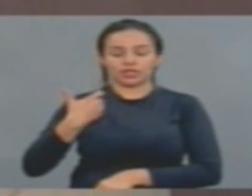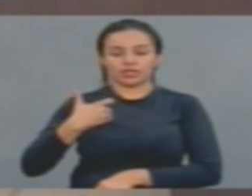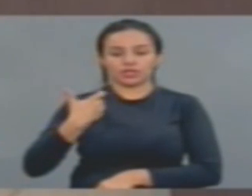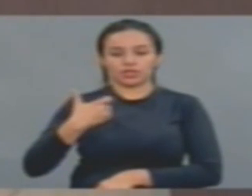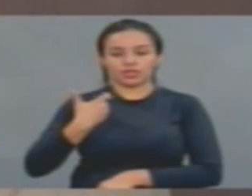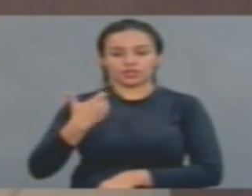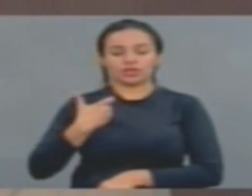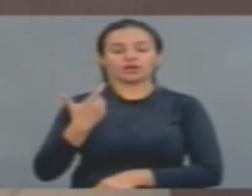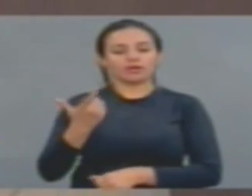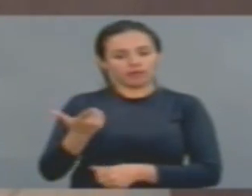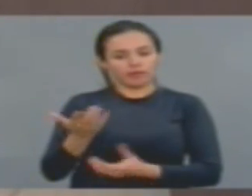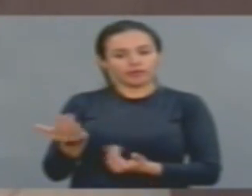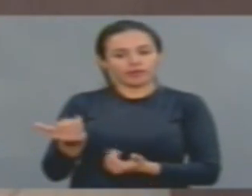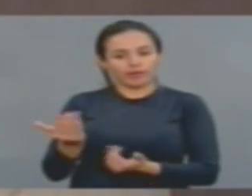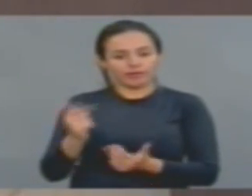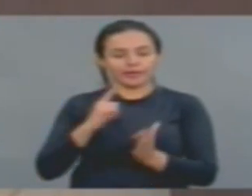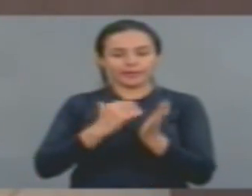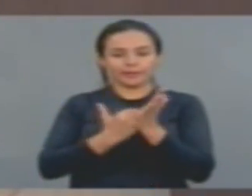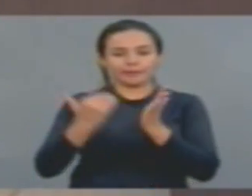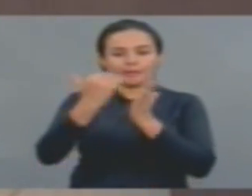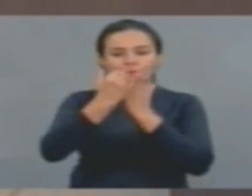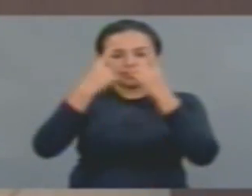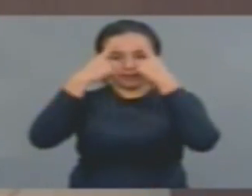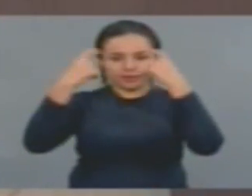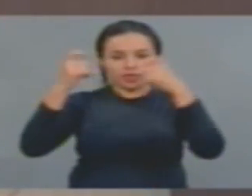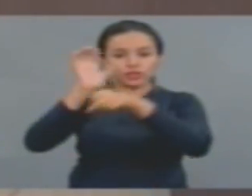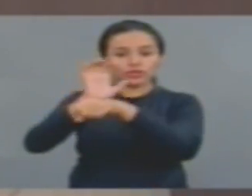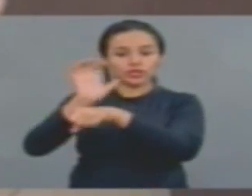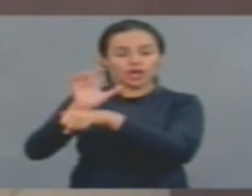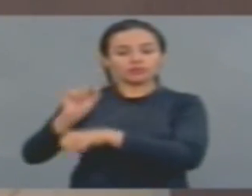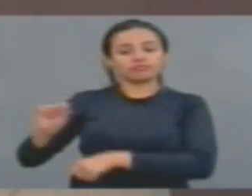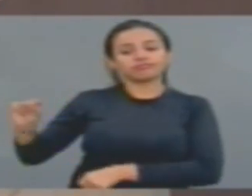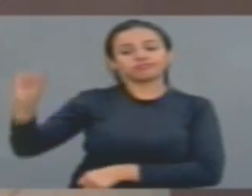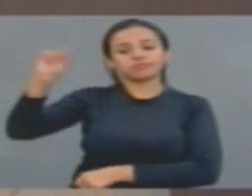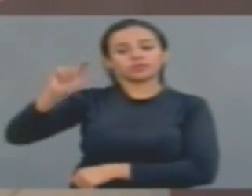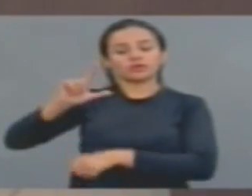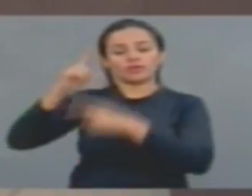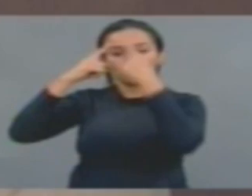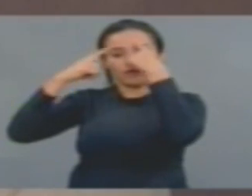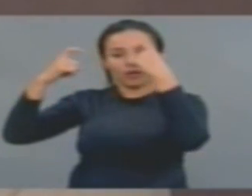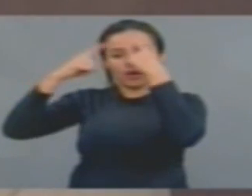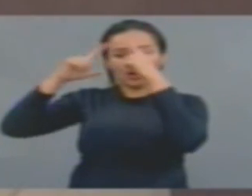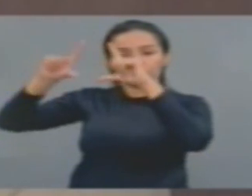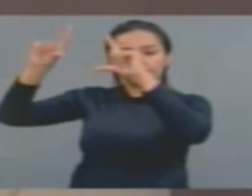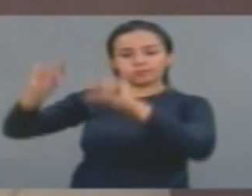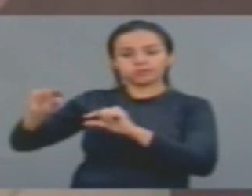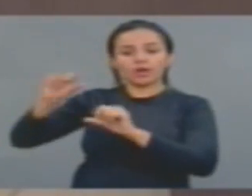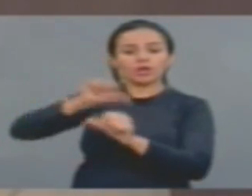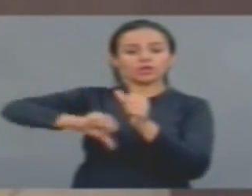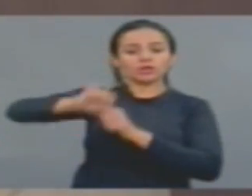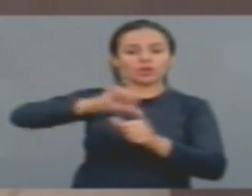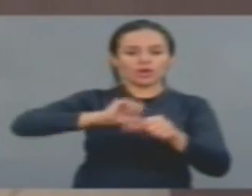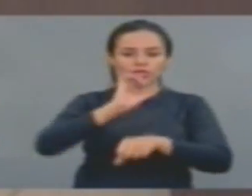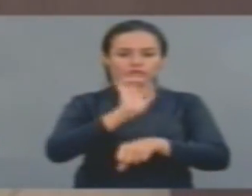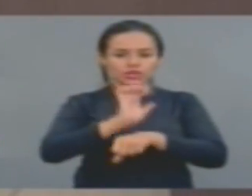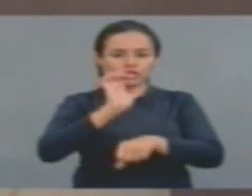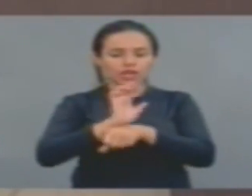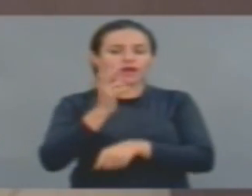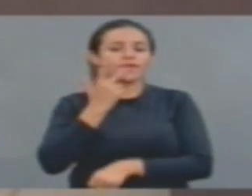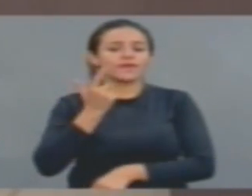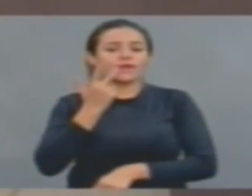específico, crescem, quando em outros estados diminuem. Porque, quando se trata de investimento público,